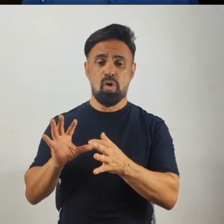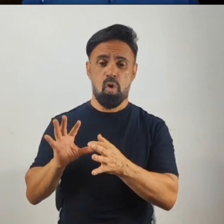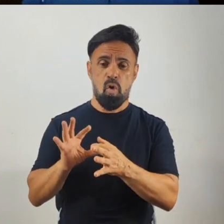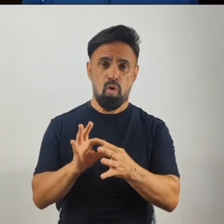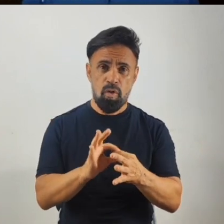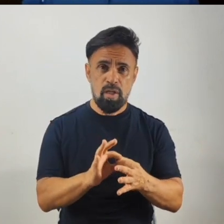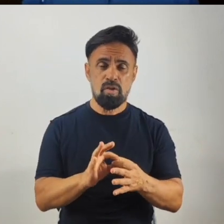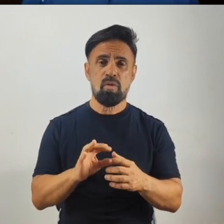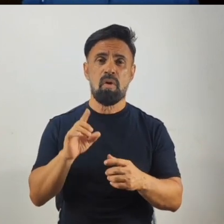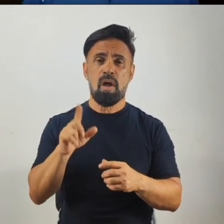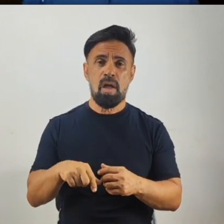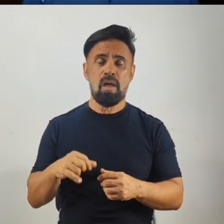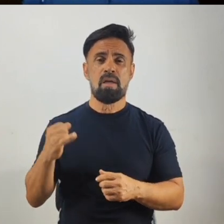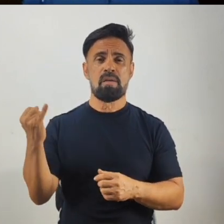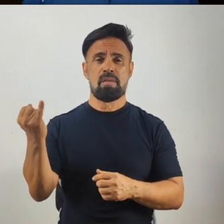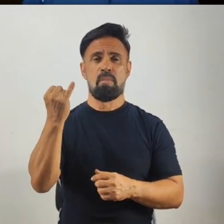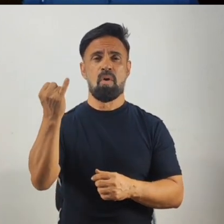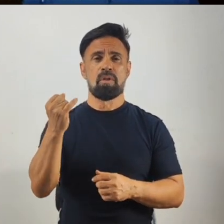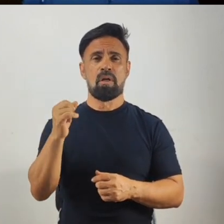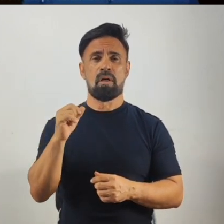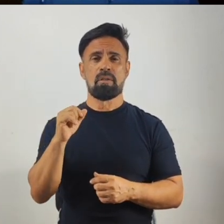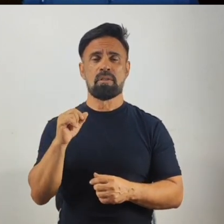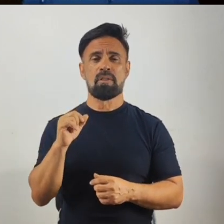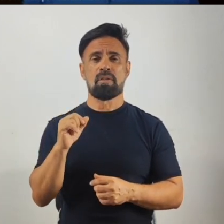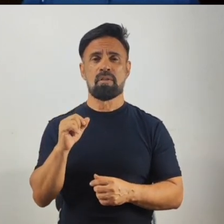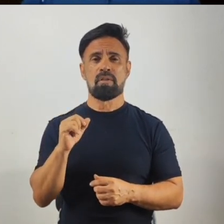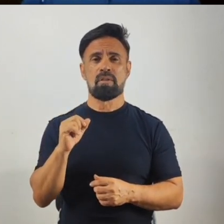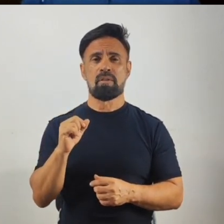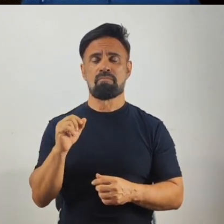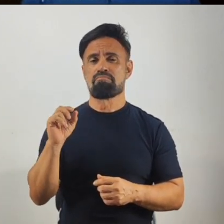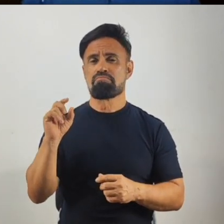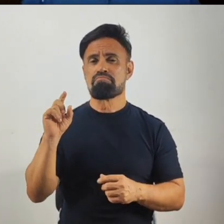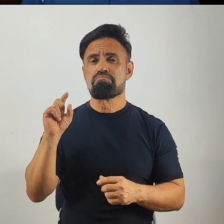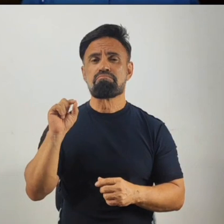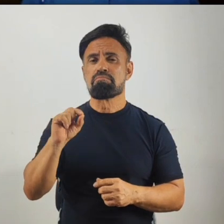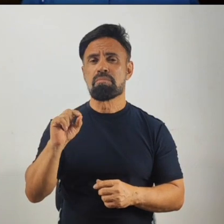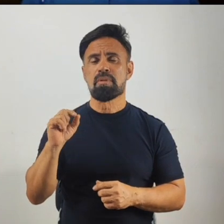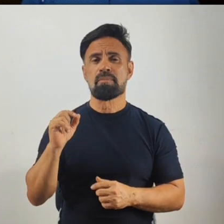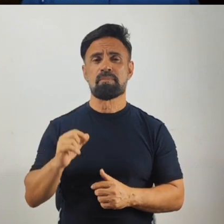contexto, é importante frisarmos também que